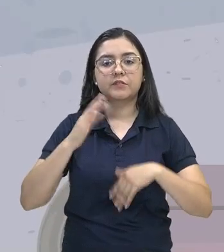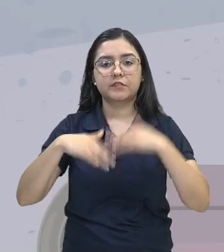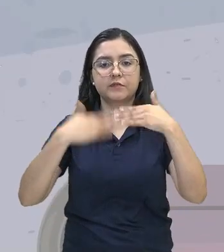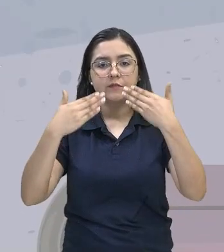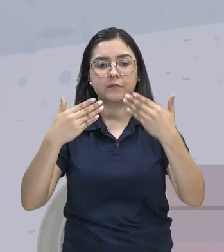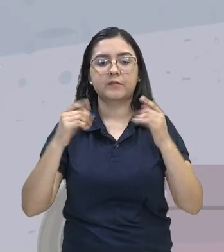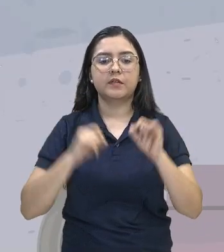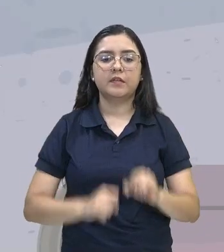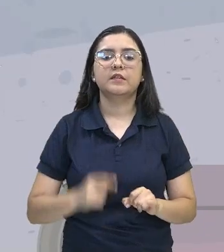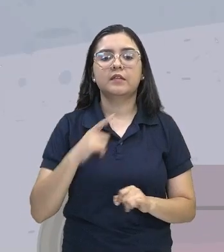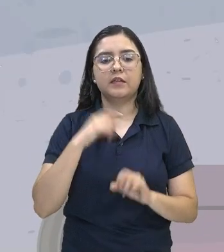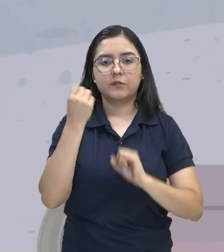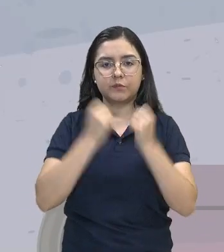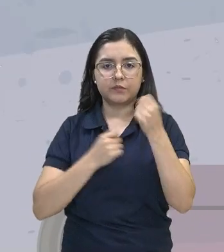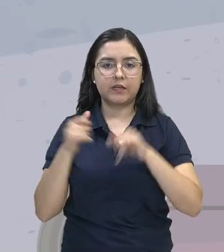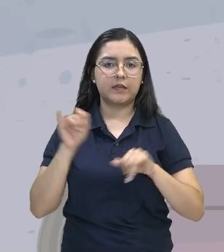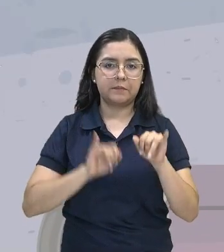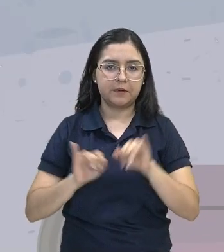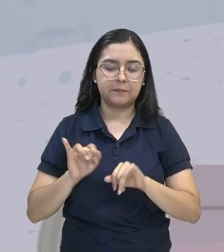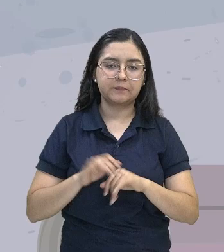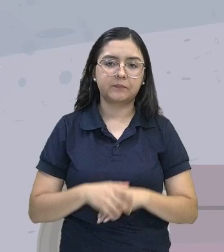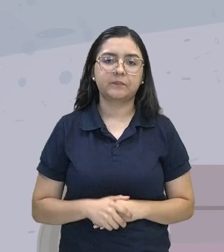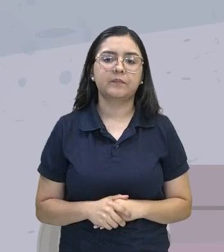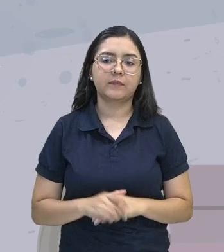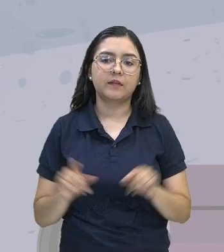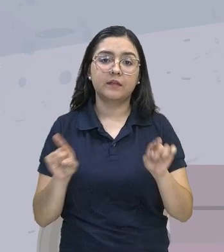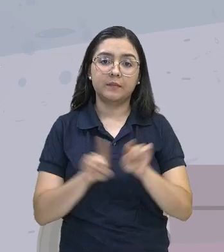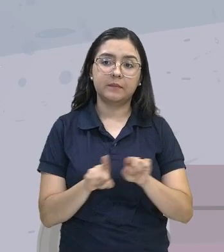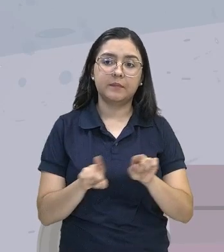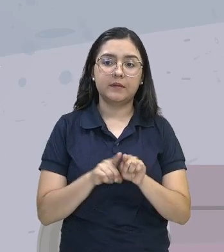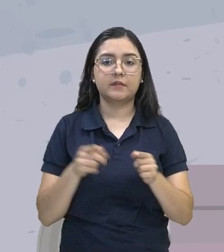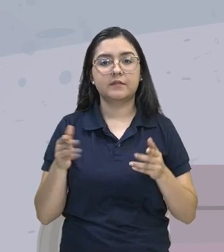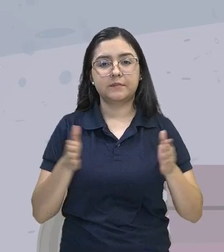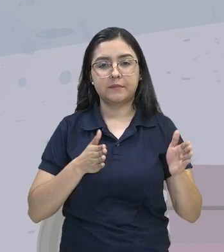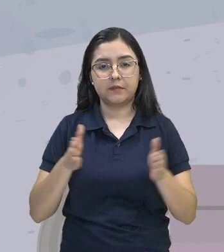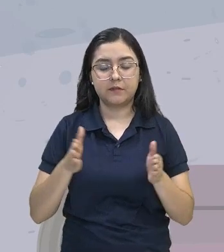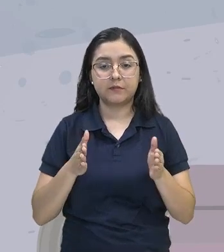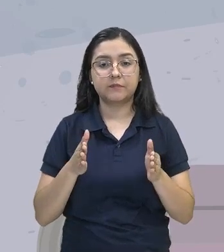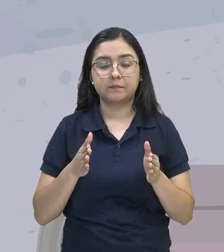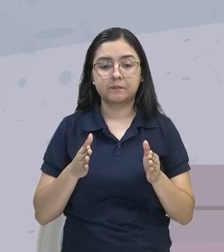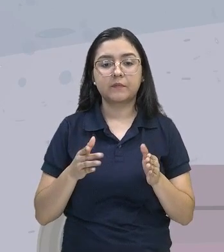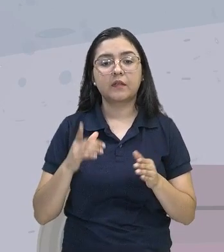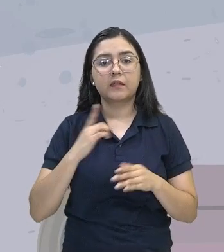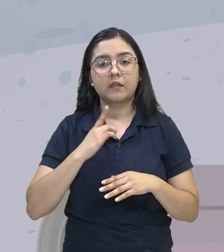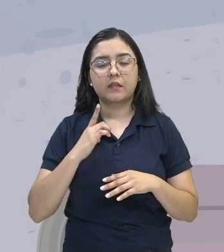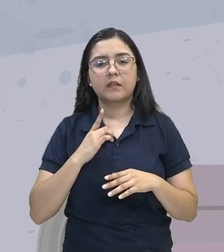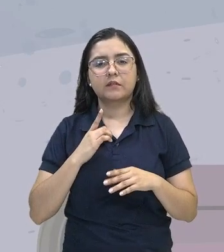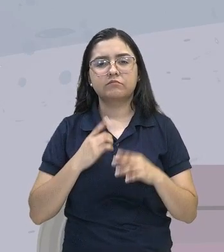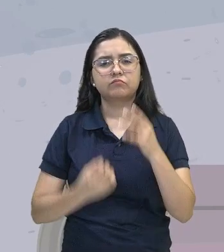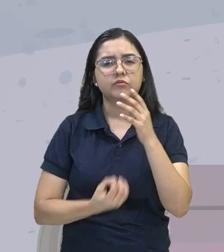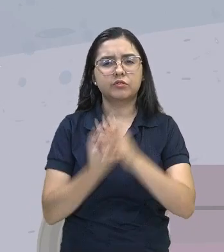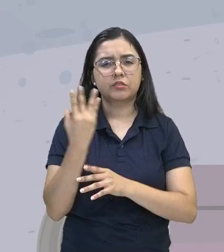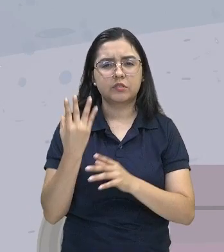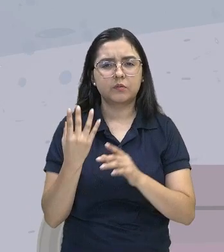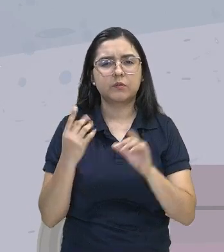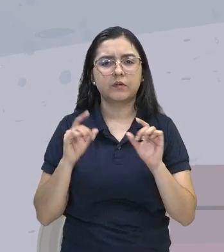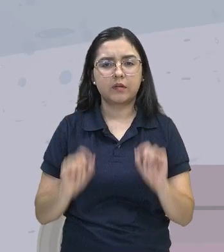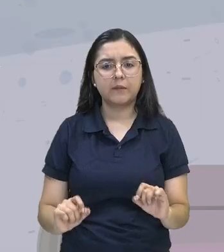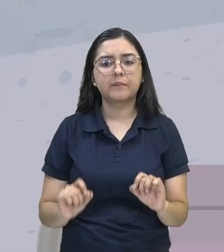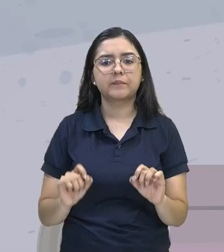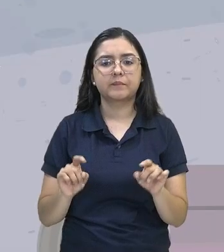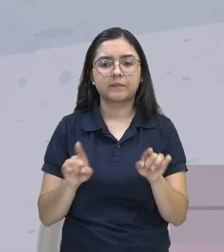ali da indústria química. Também nesse momento a gente vai ver que surgiram também como um